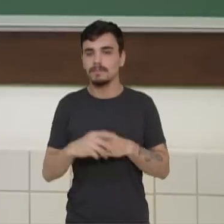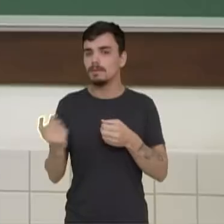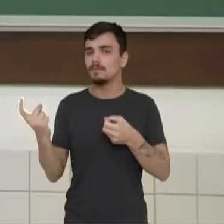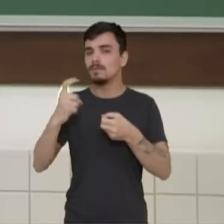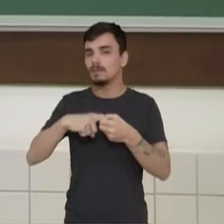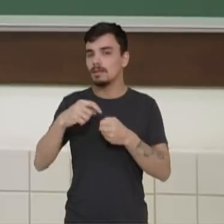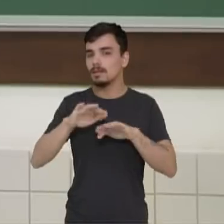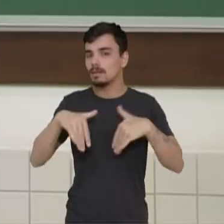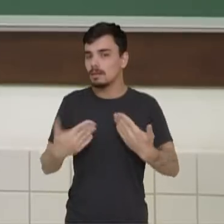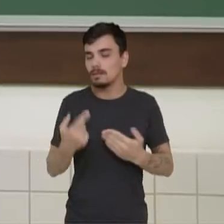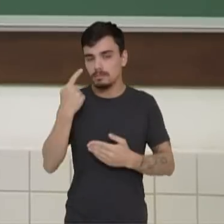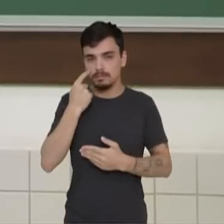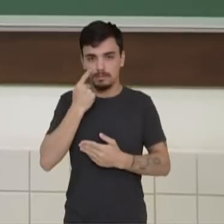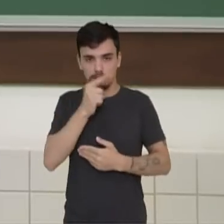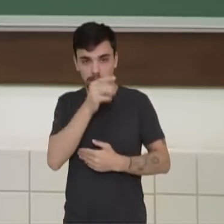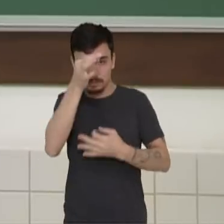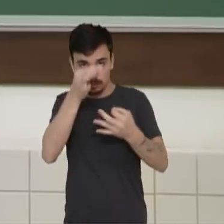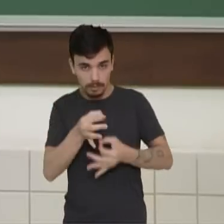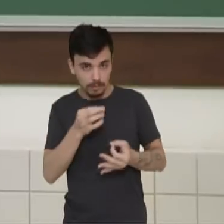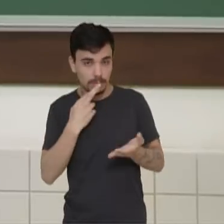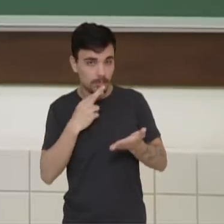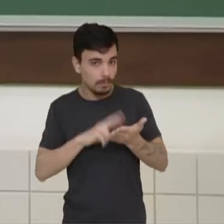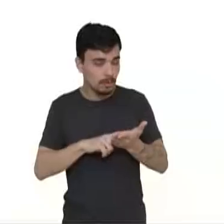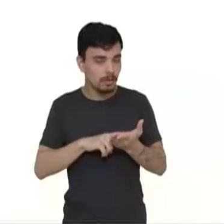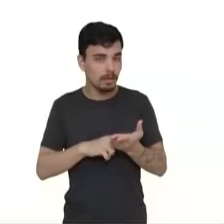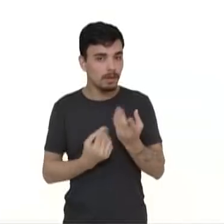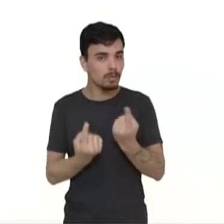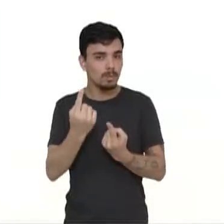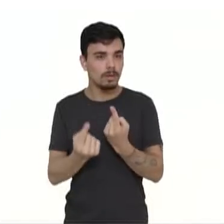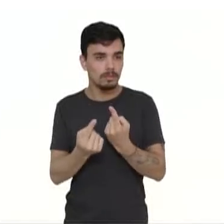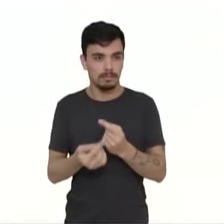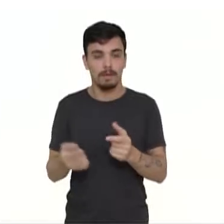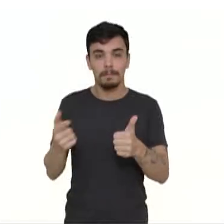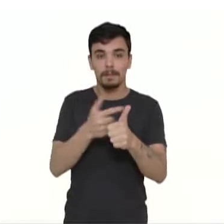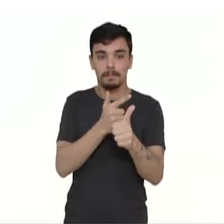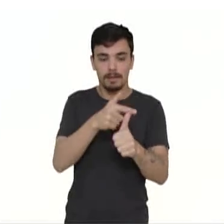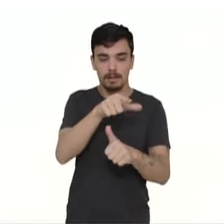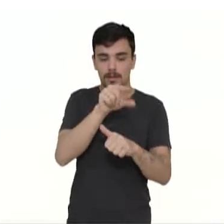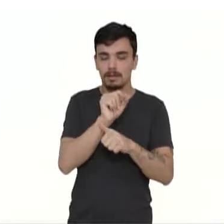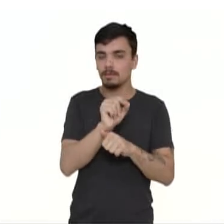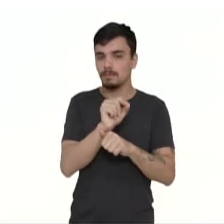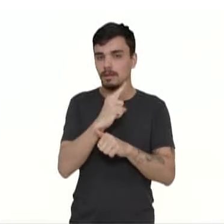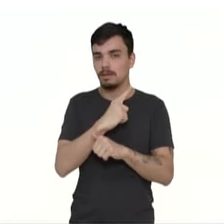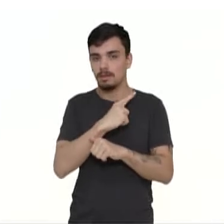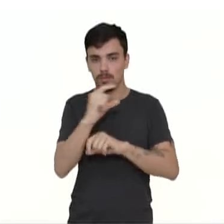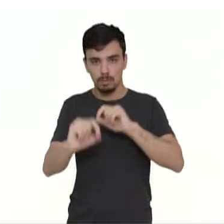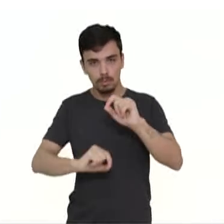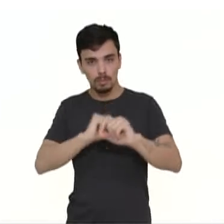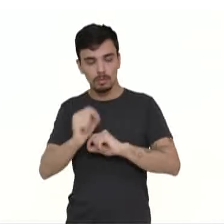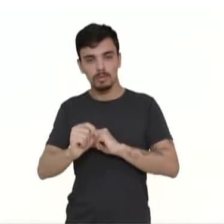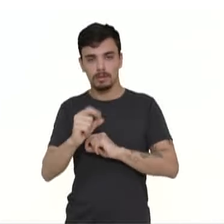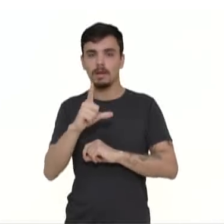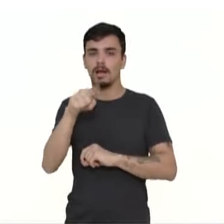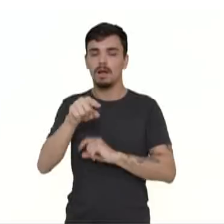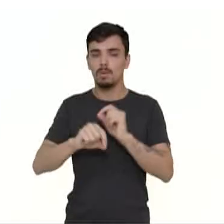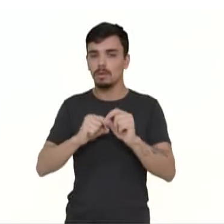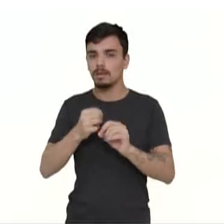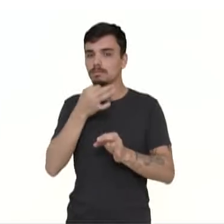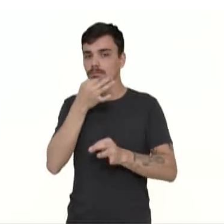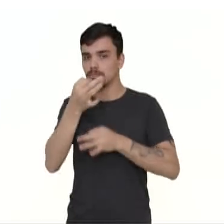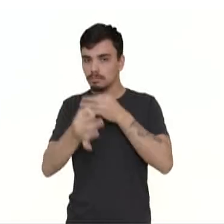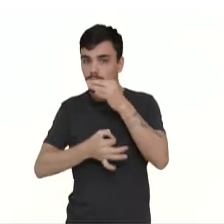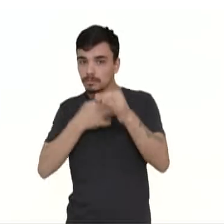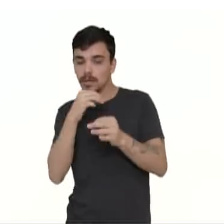Retornando então, pessoal, acertou essa questão quem assinalou a primeira alternativa, né? Então nós temos aqui que trata-se de uma crítica